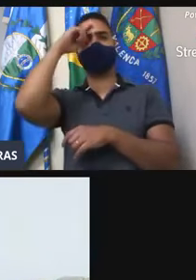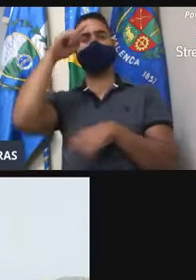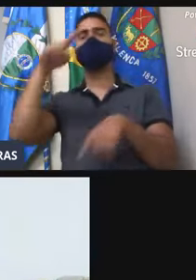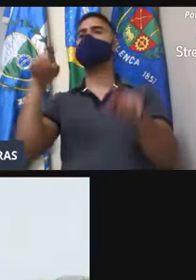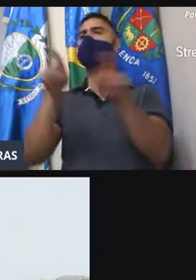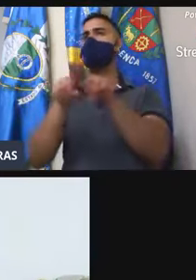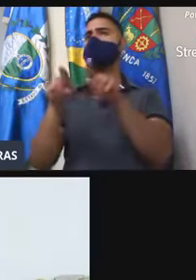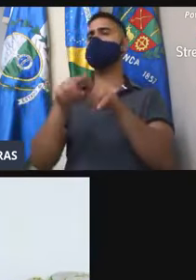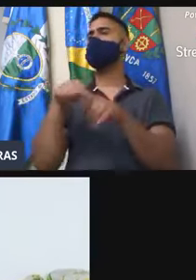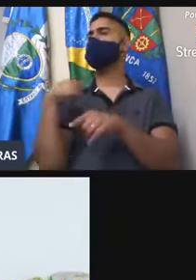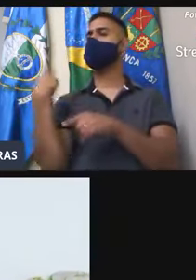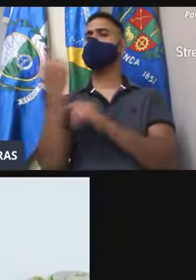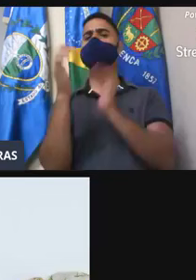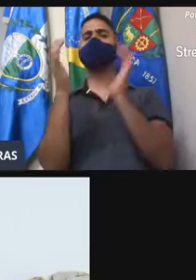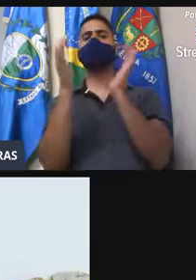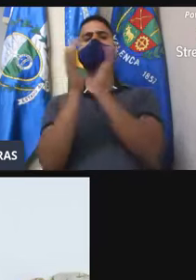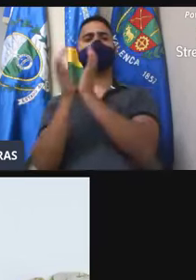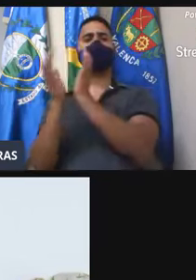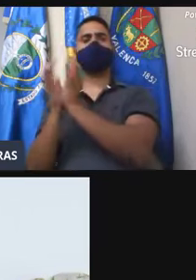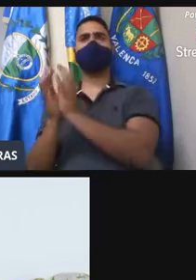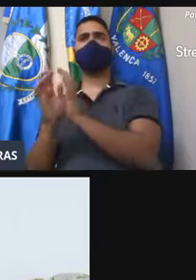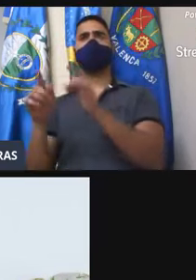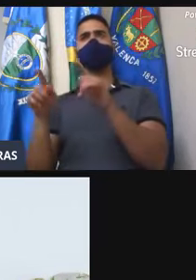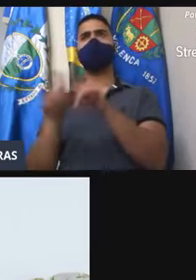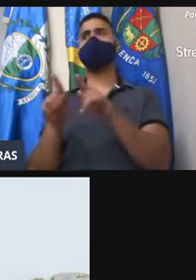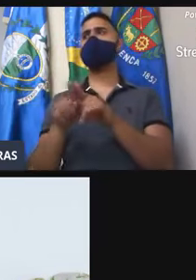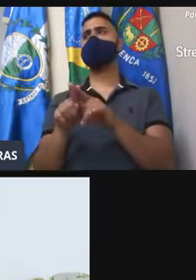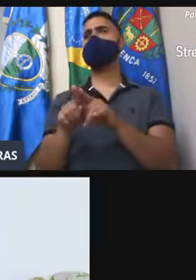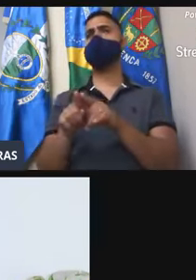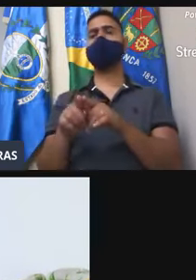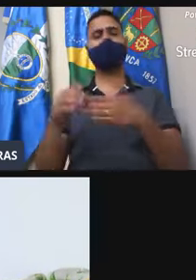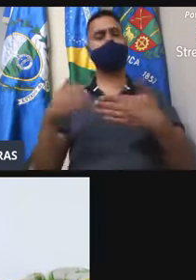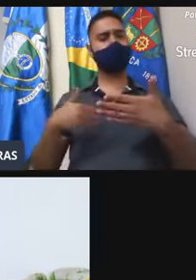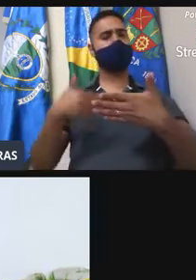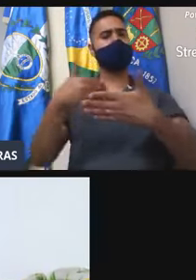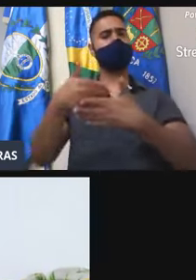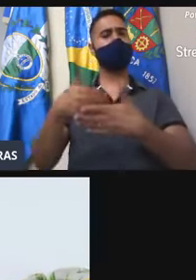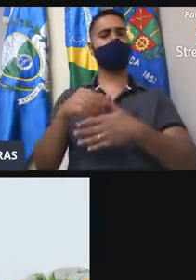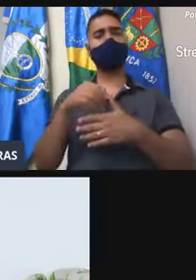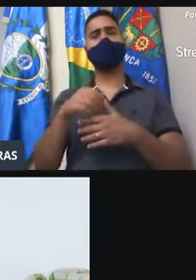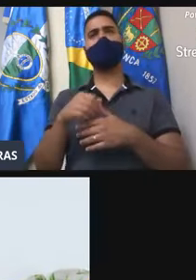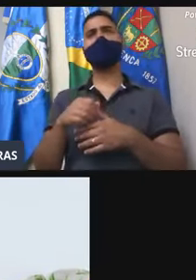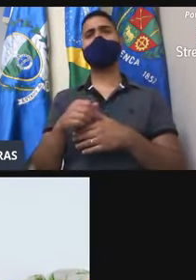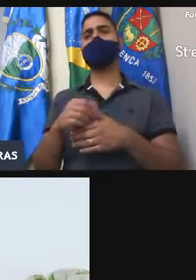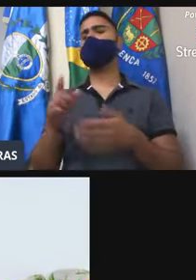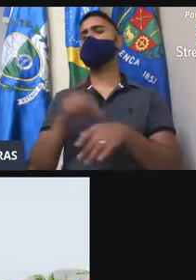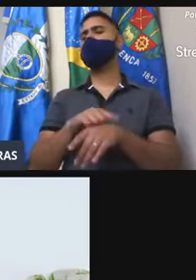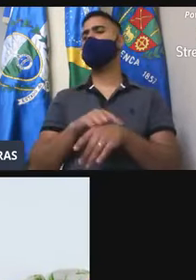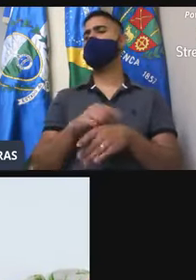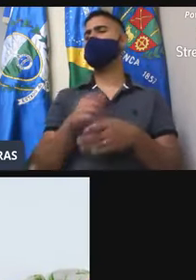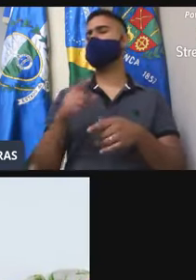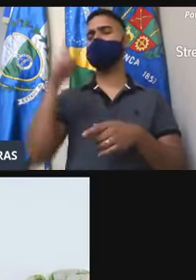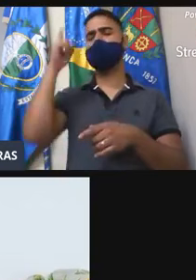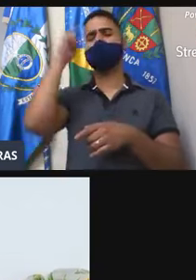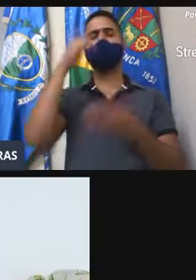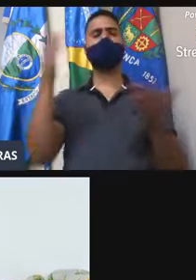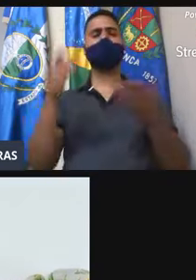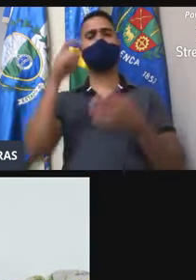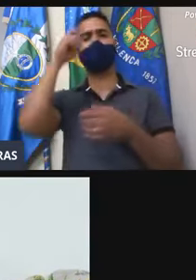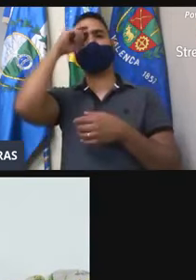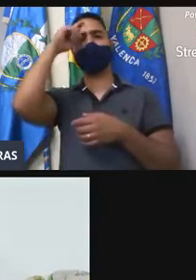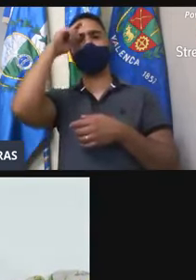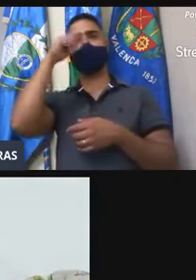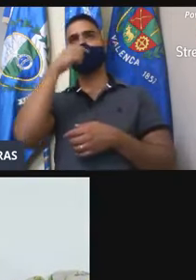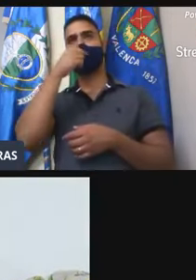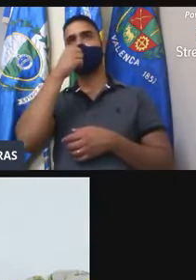estendo também a toda a equipe que bravamente tem enfrentado aí esses momentos tão difíceis no Hospital Escola Luiz